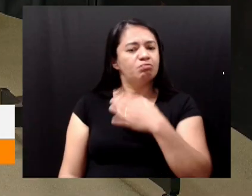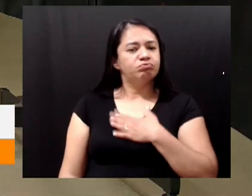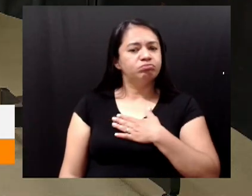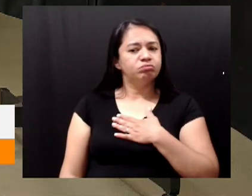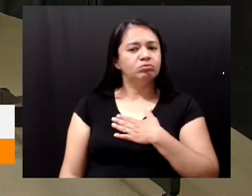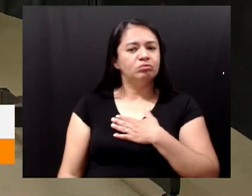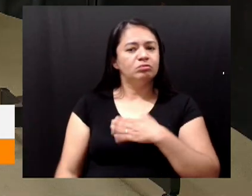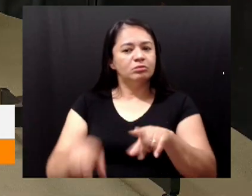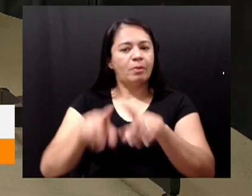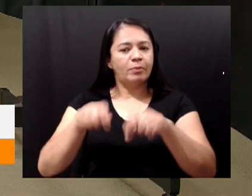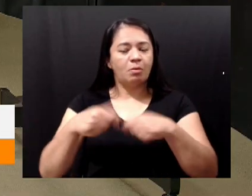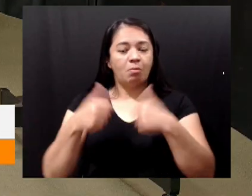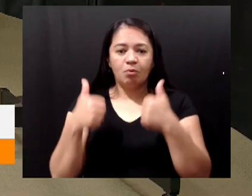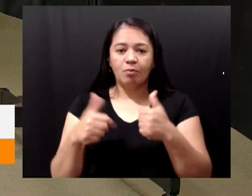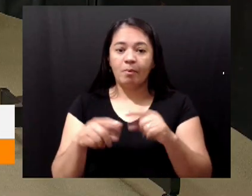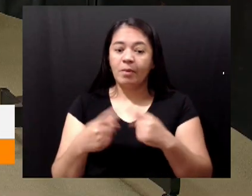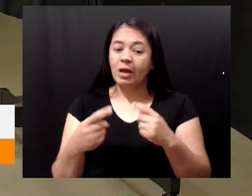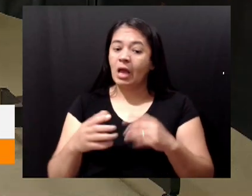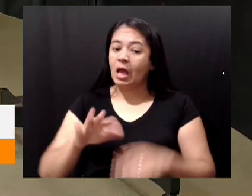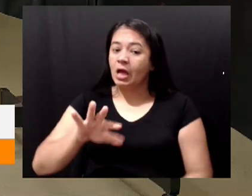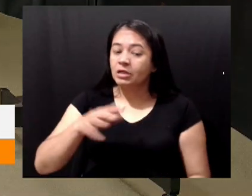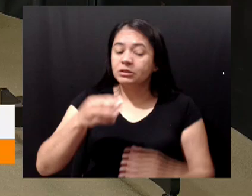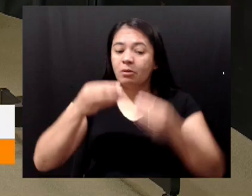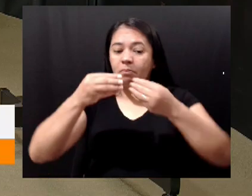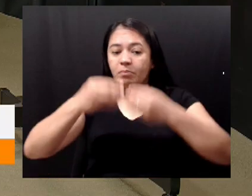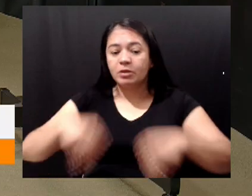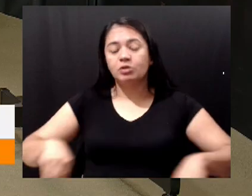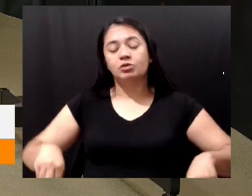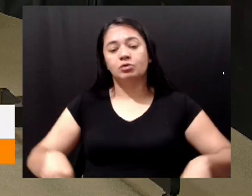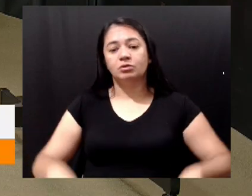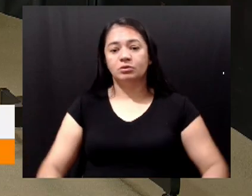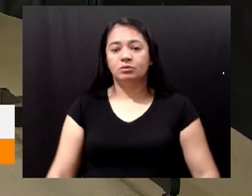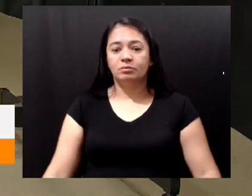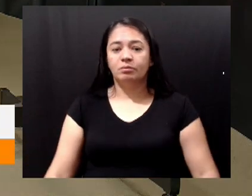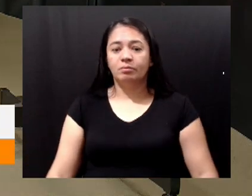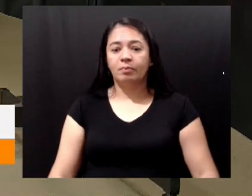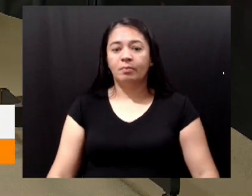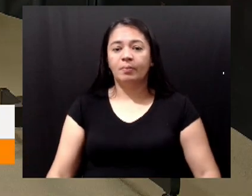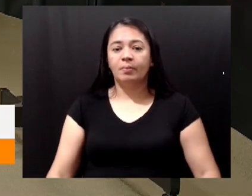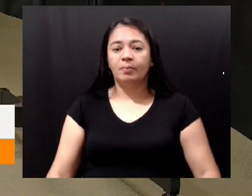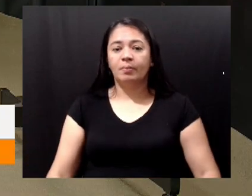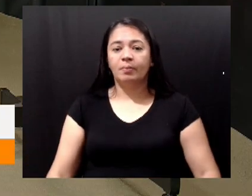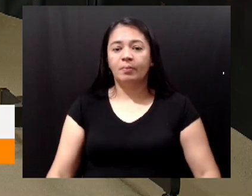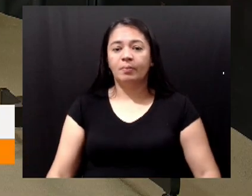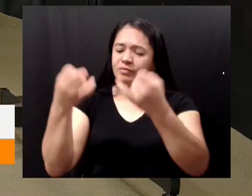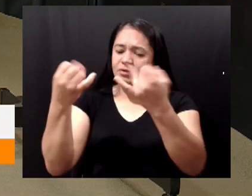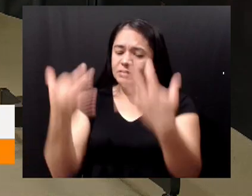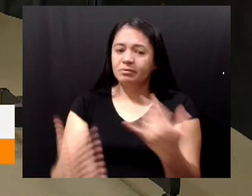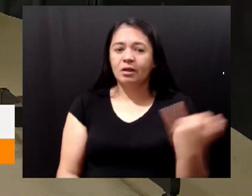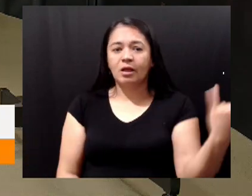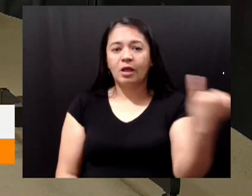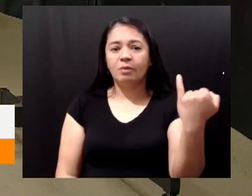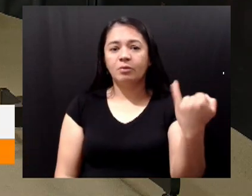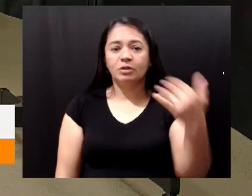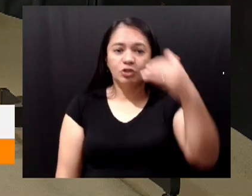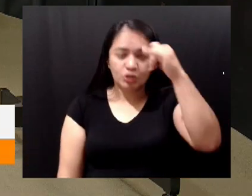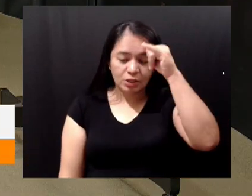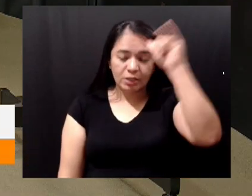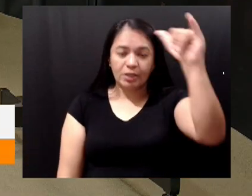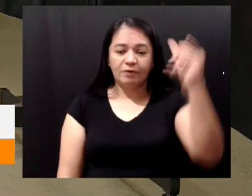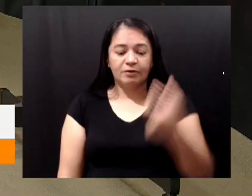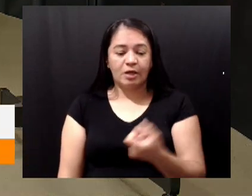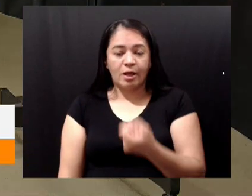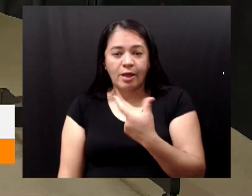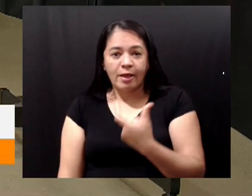causar um dano maior. Eu gostaria que você falasse da importância, de não se automedicar dessa forma, quando a gente fala